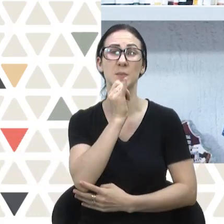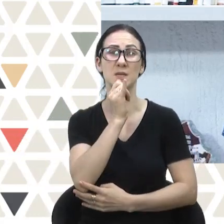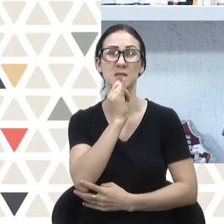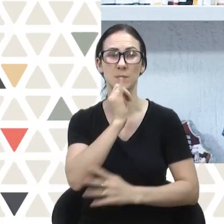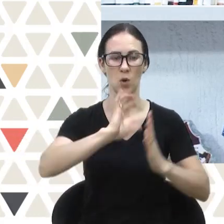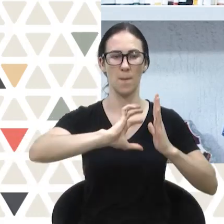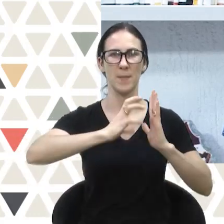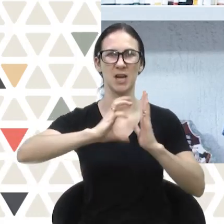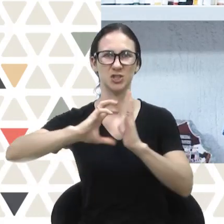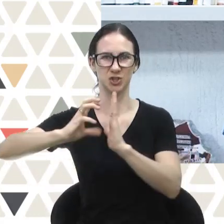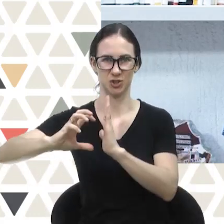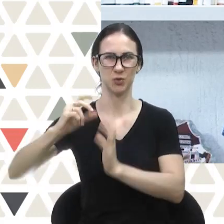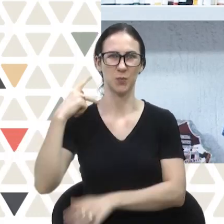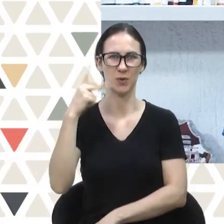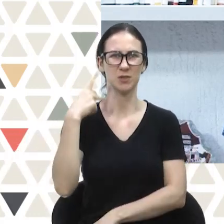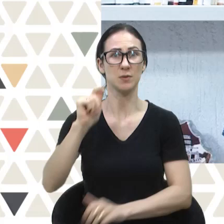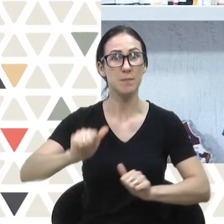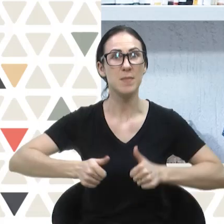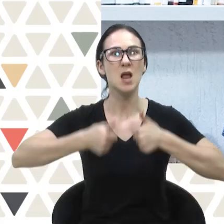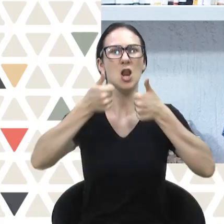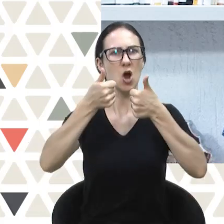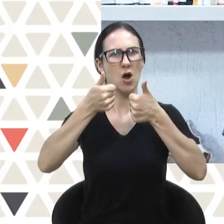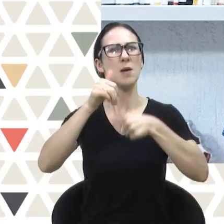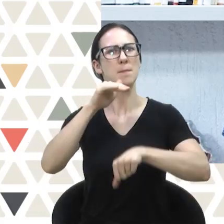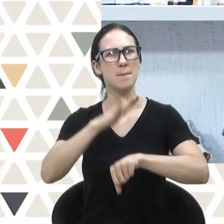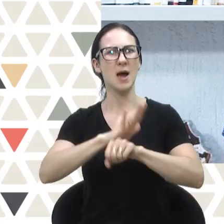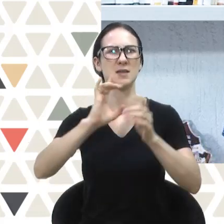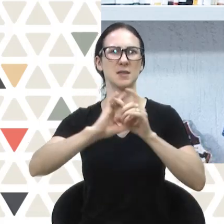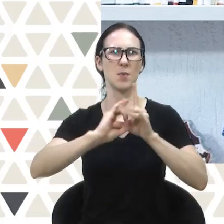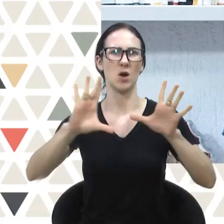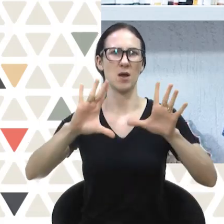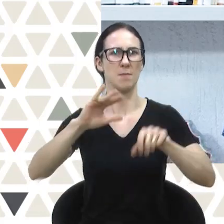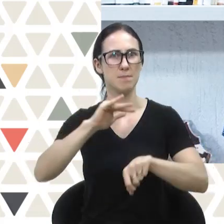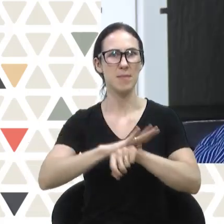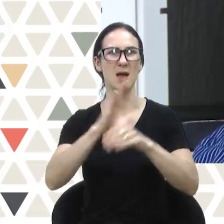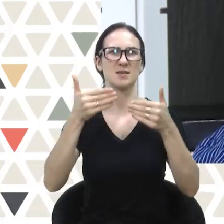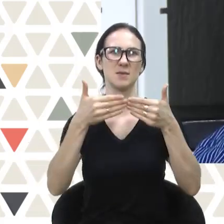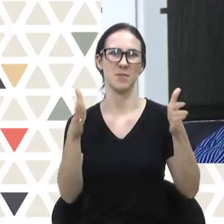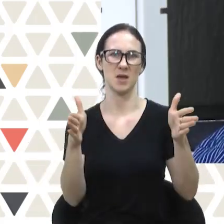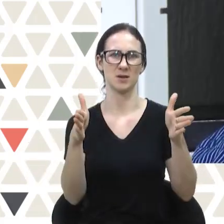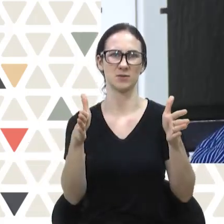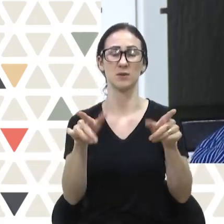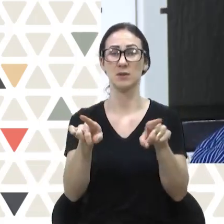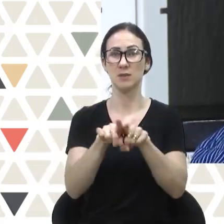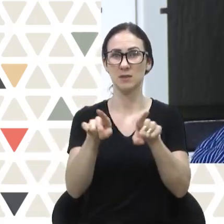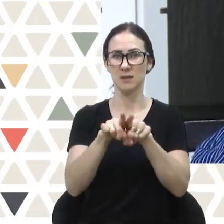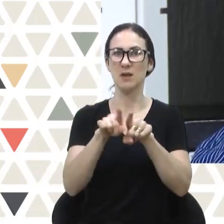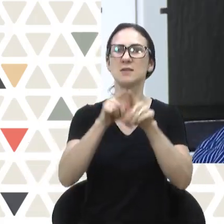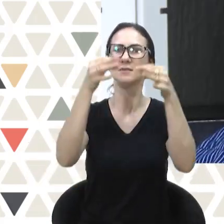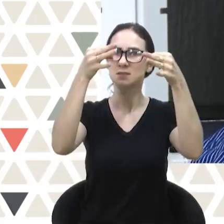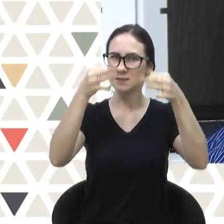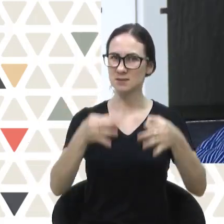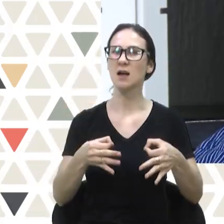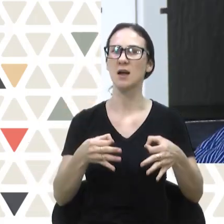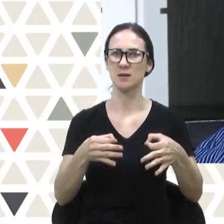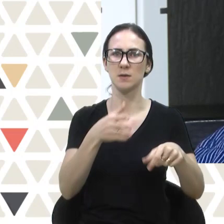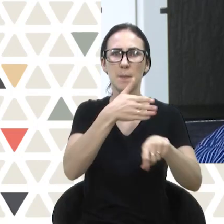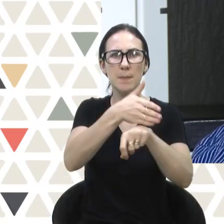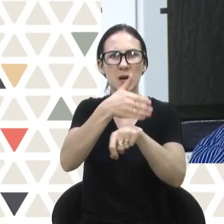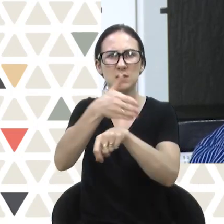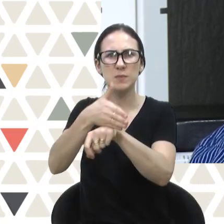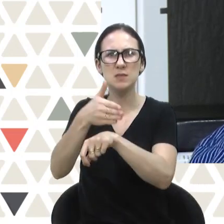partidos melhorem, até para que os partidos sejam mais democráticos, mais abertos. E, com certeza, a participação dos